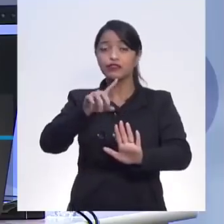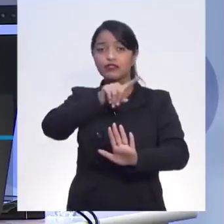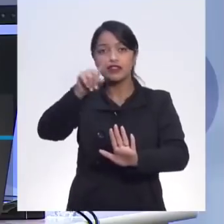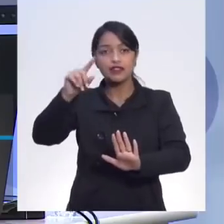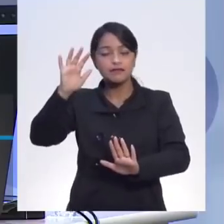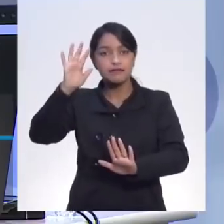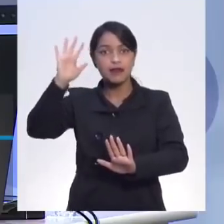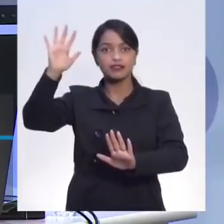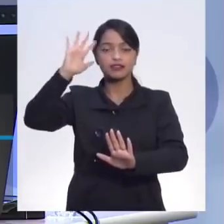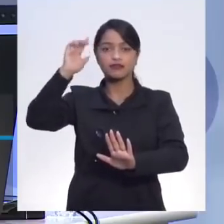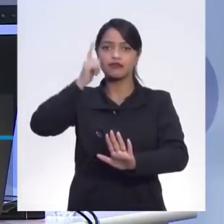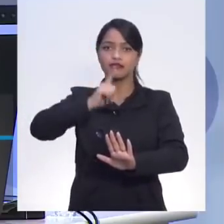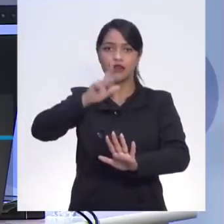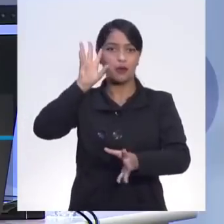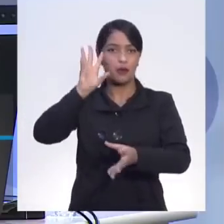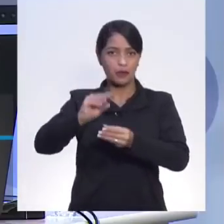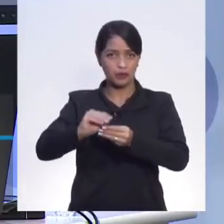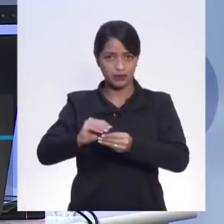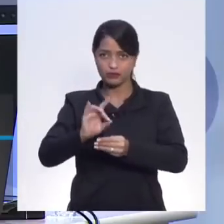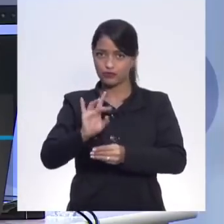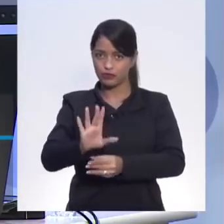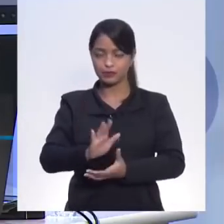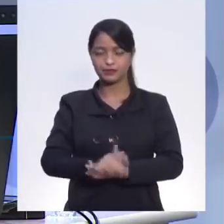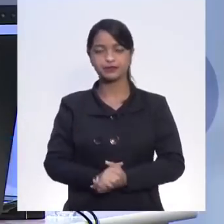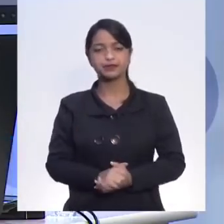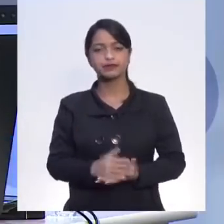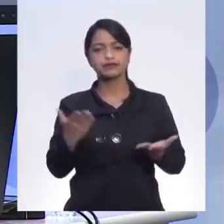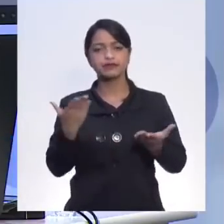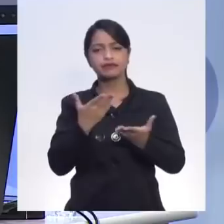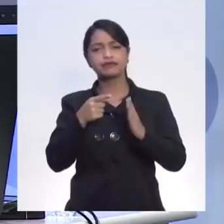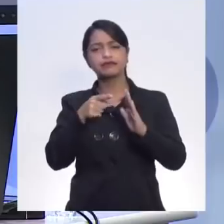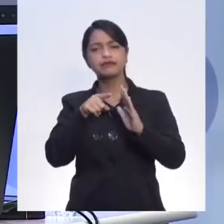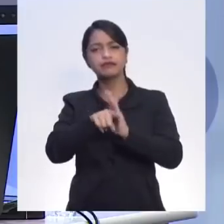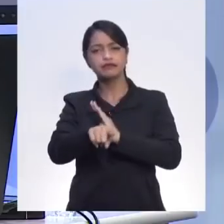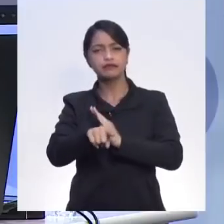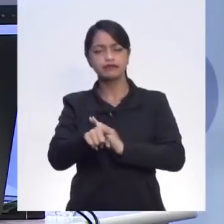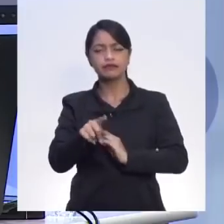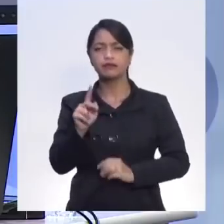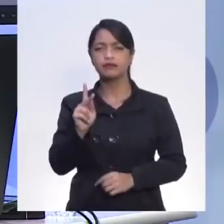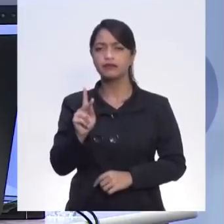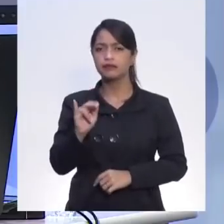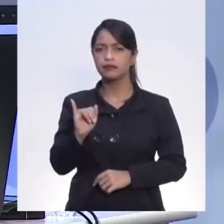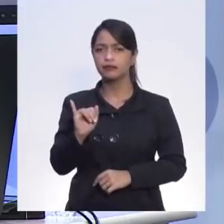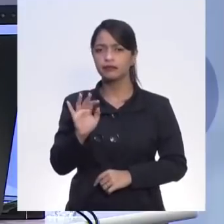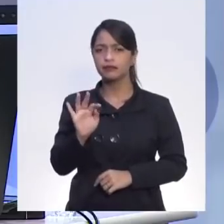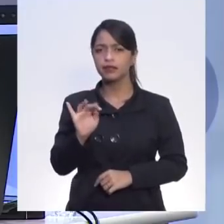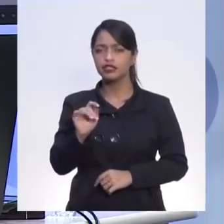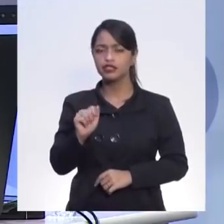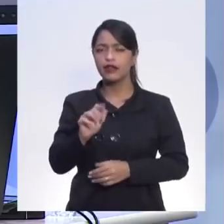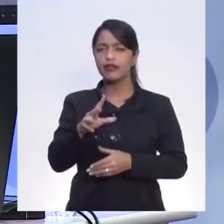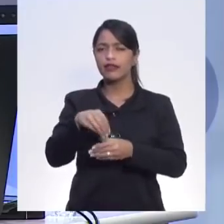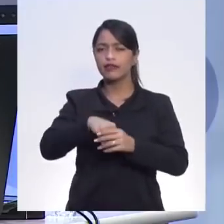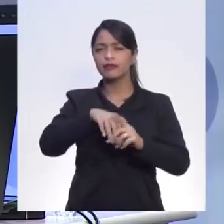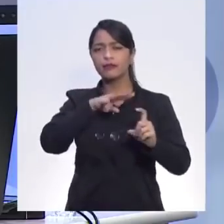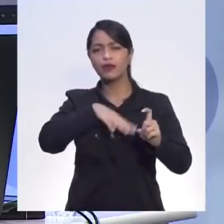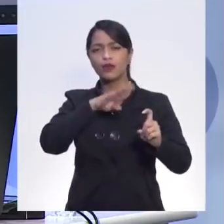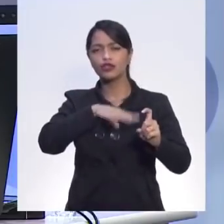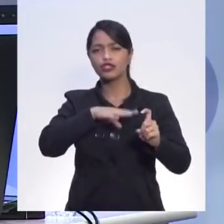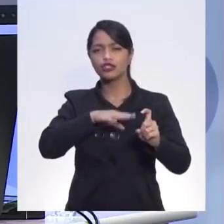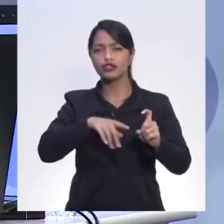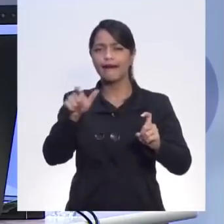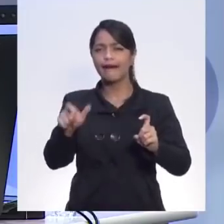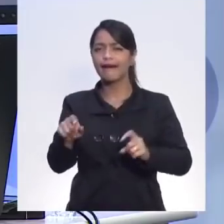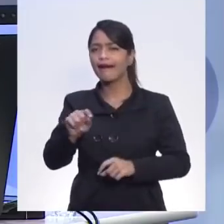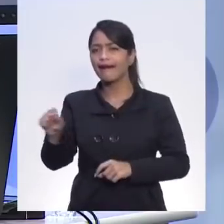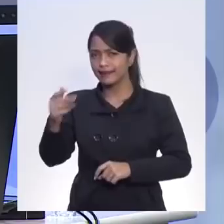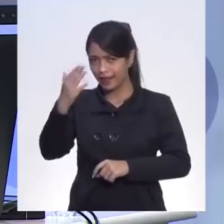ser, tá? Você sabe dizer agora quem é Pitya na mitologia? Sem procurar no